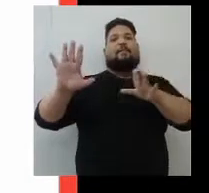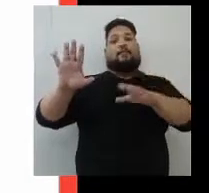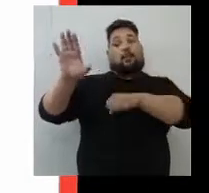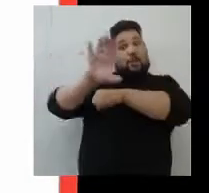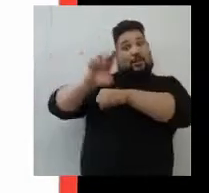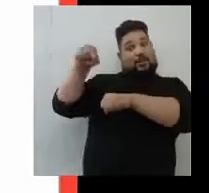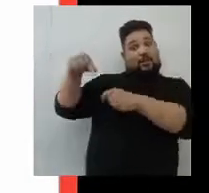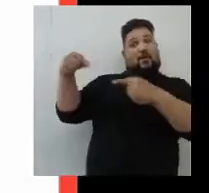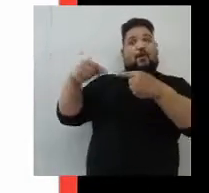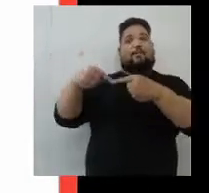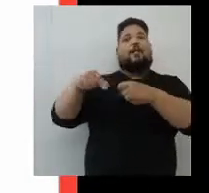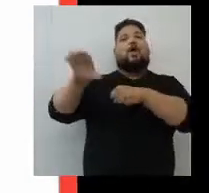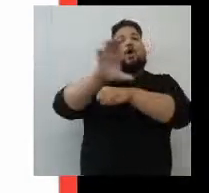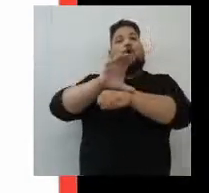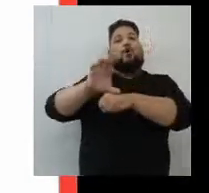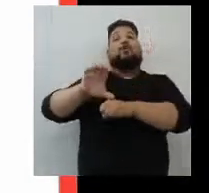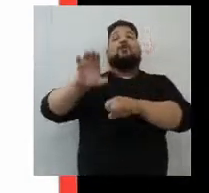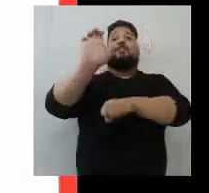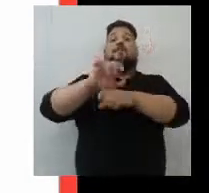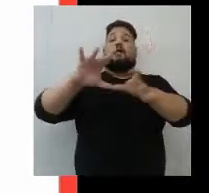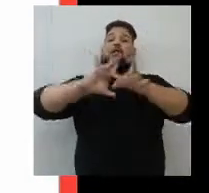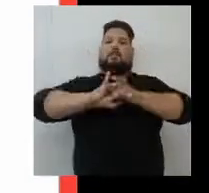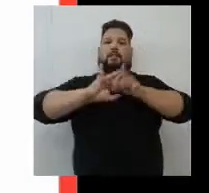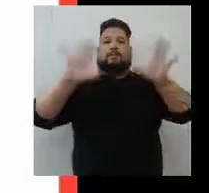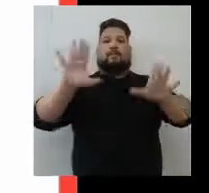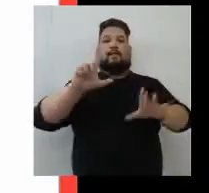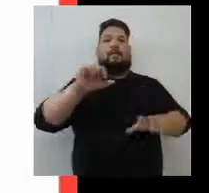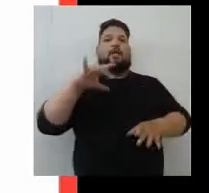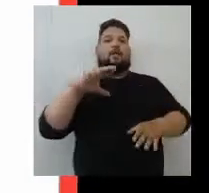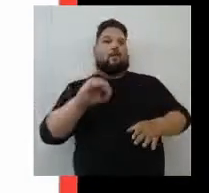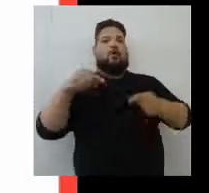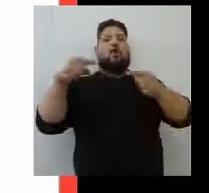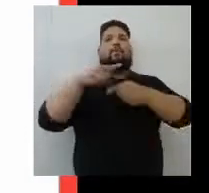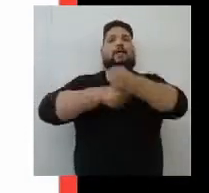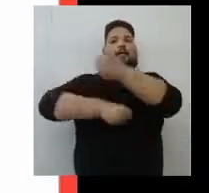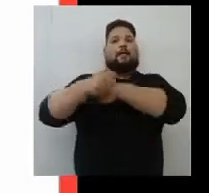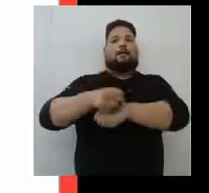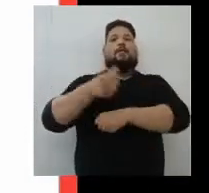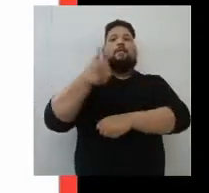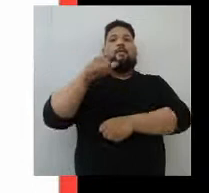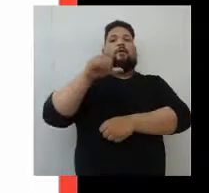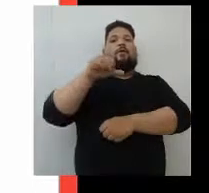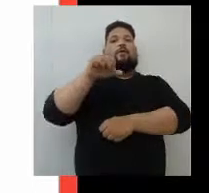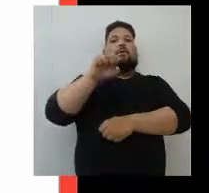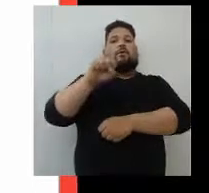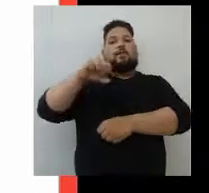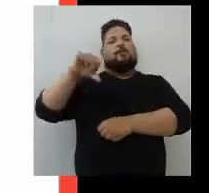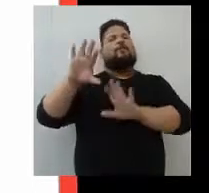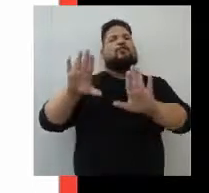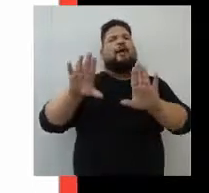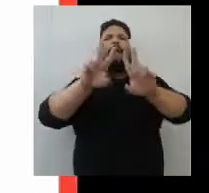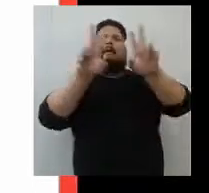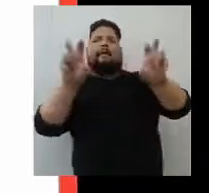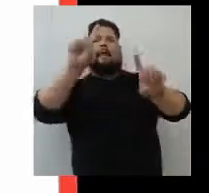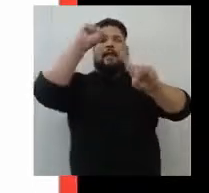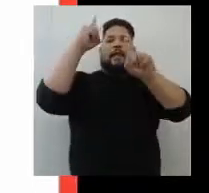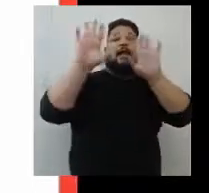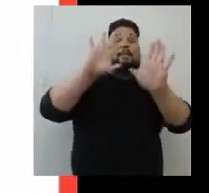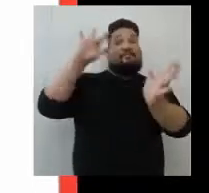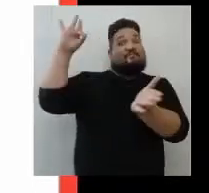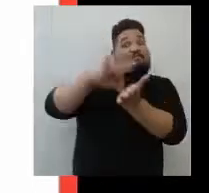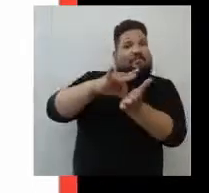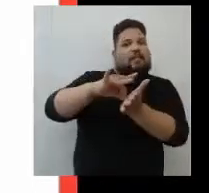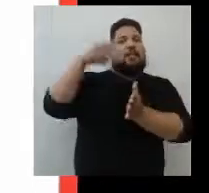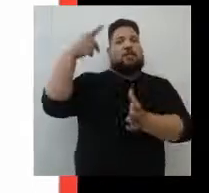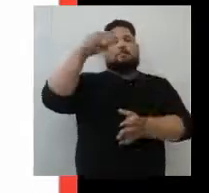O Estado laico é implantado em 1889, já tem o que viria a ser o Estado laico, mas ele só vai ser implantado